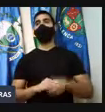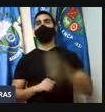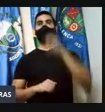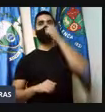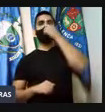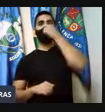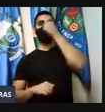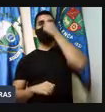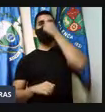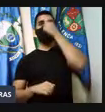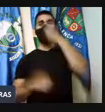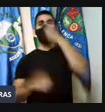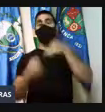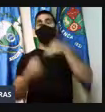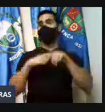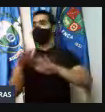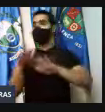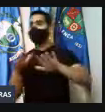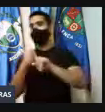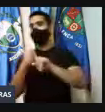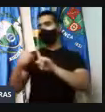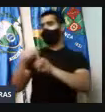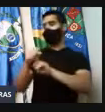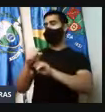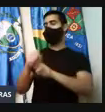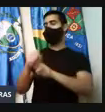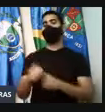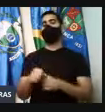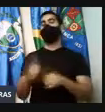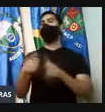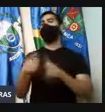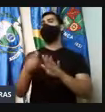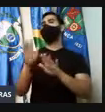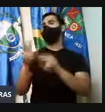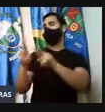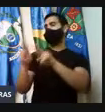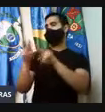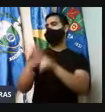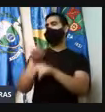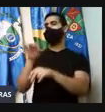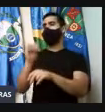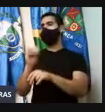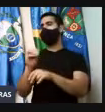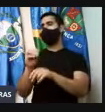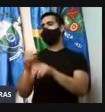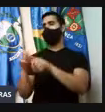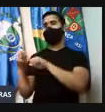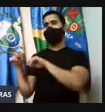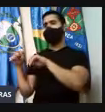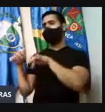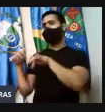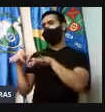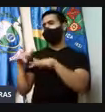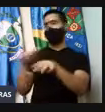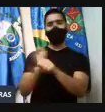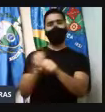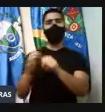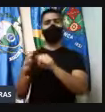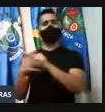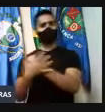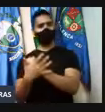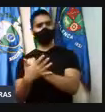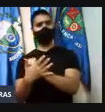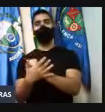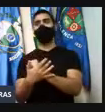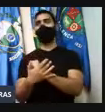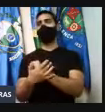um controle social, porque a gente está vendo no Rio, a pandemia está totalmente fora de controle.